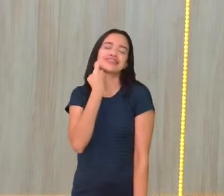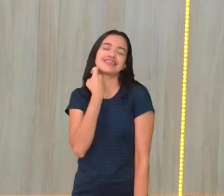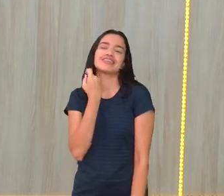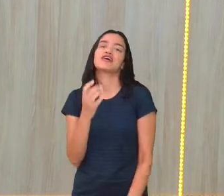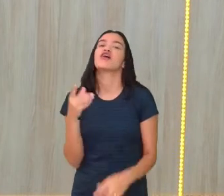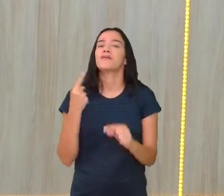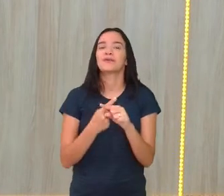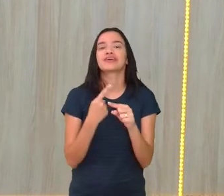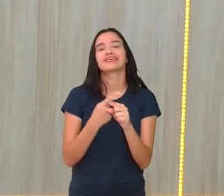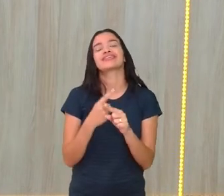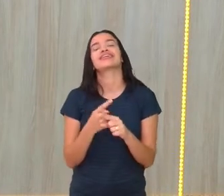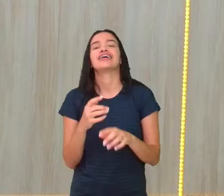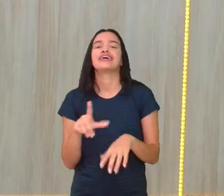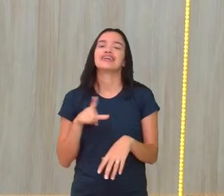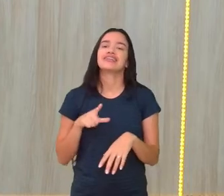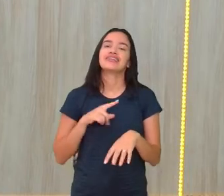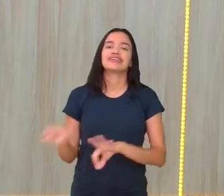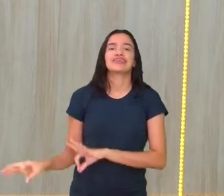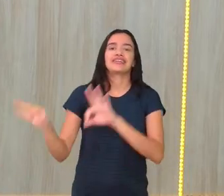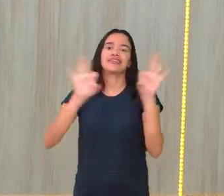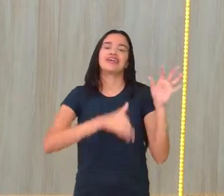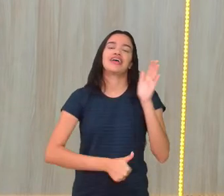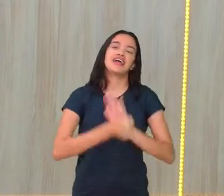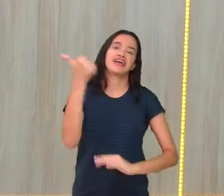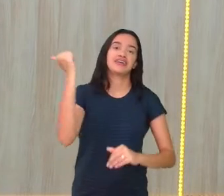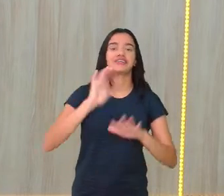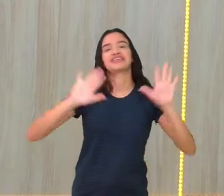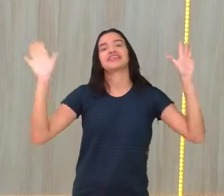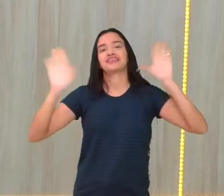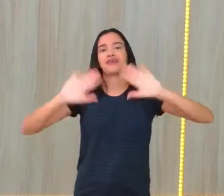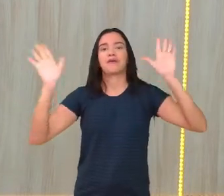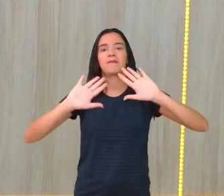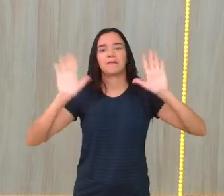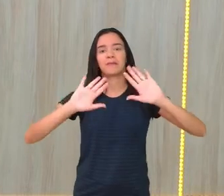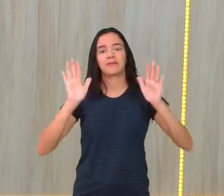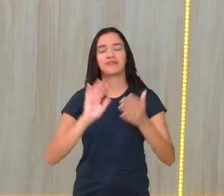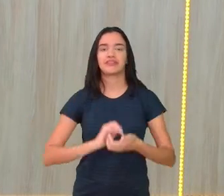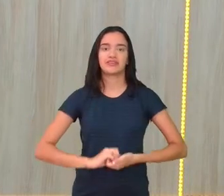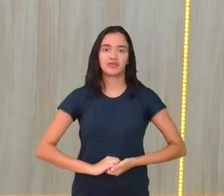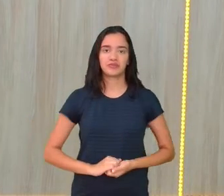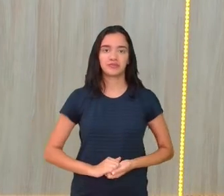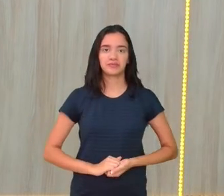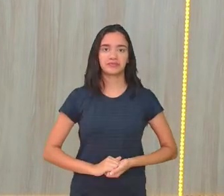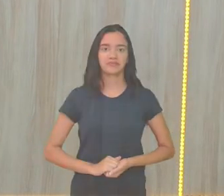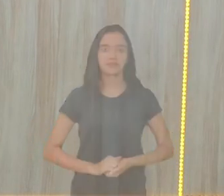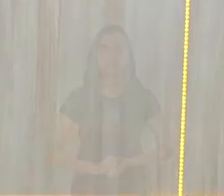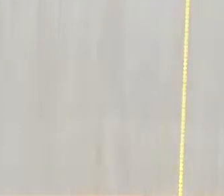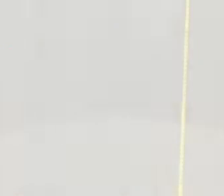tinha que assistir primeiro a aula de história. Tchau, pessoal, até a nossa próxima aula.